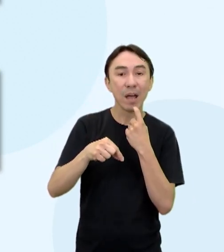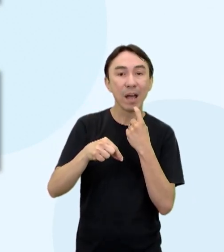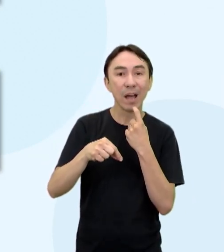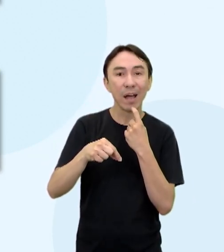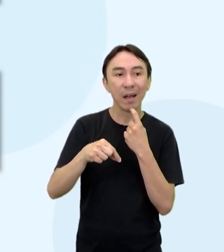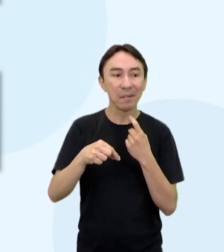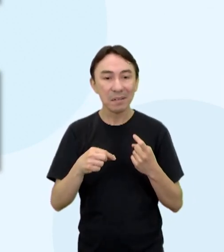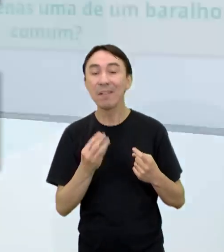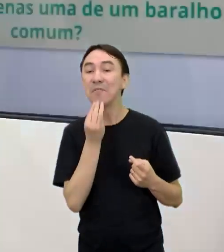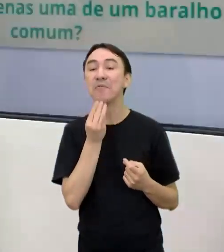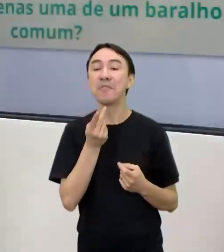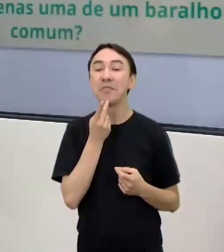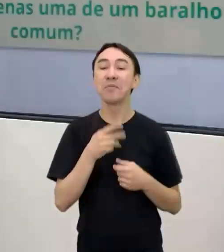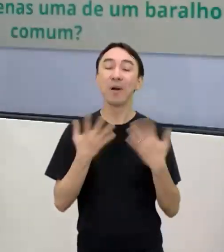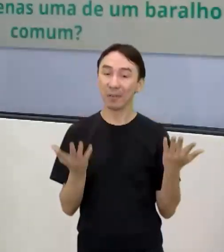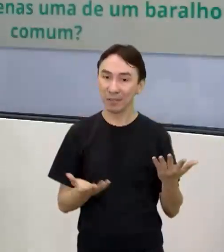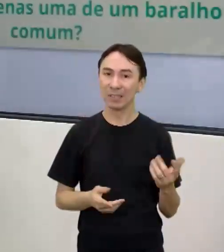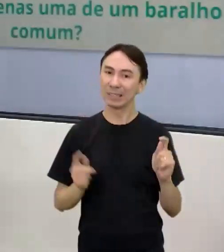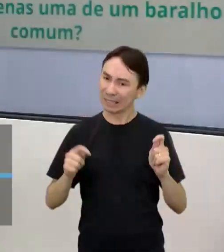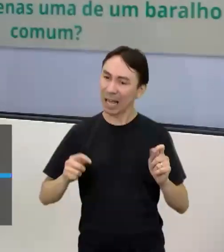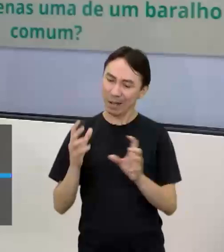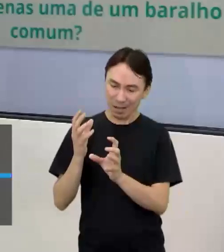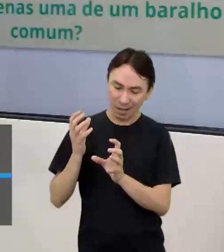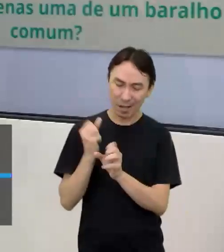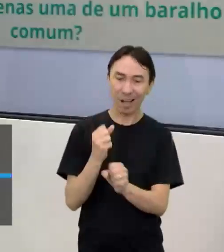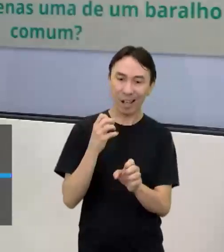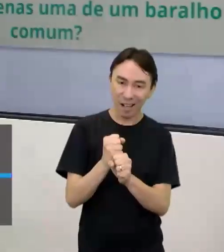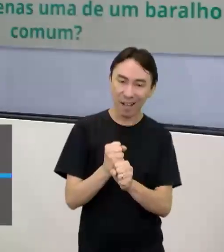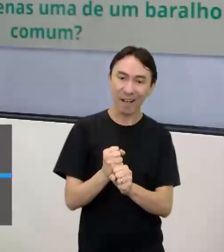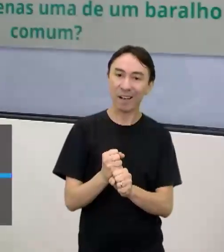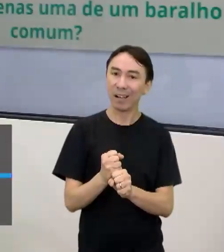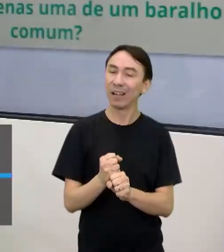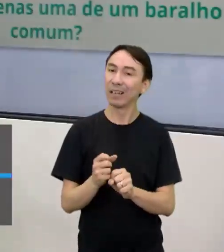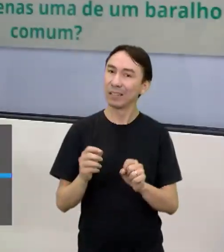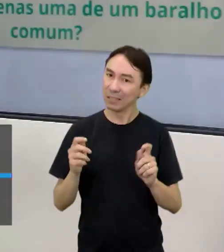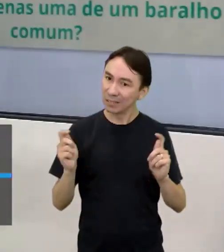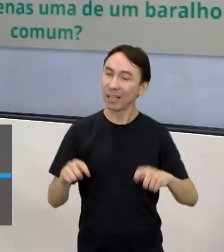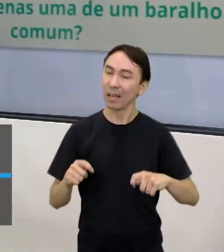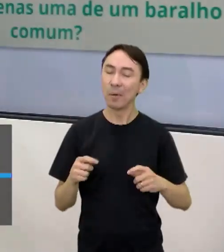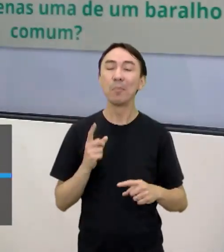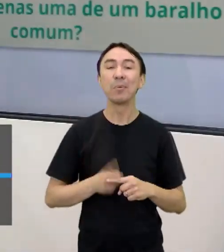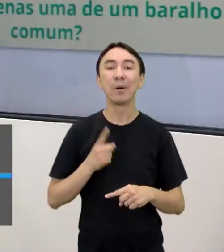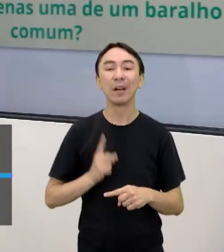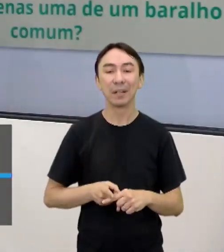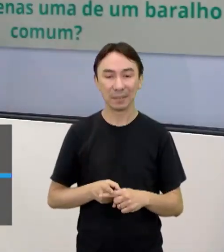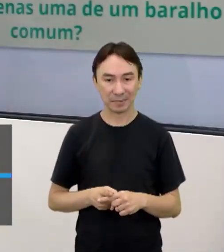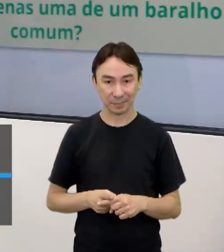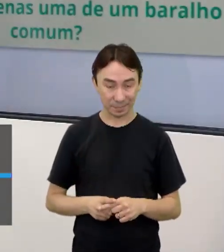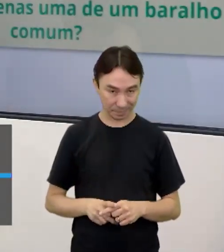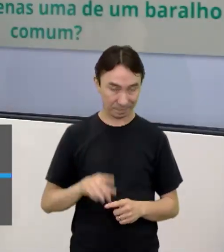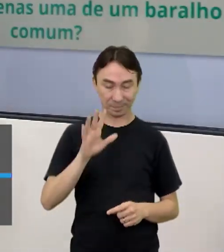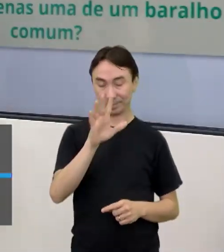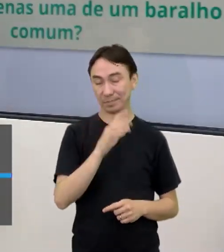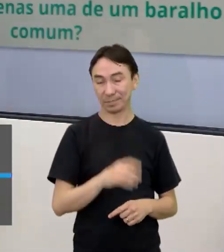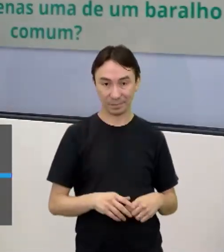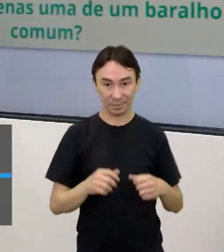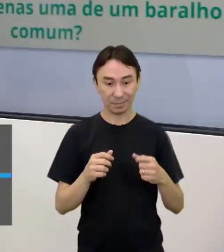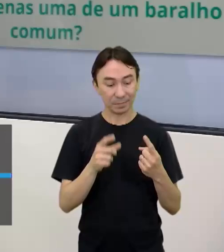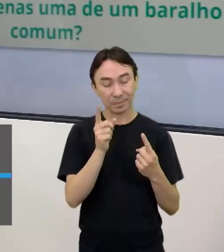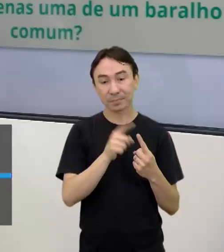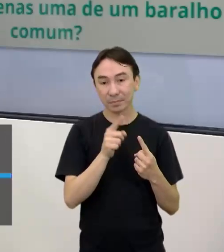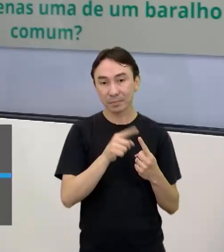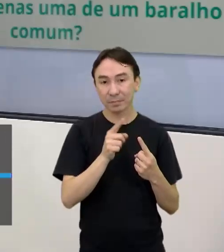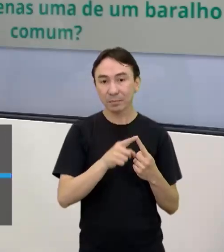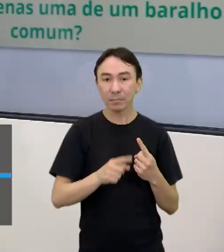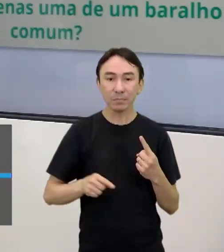mais fáceis de calcular? Por que essas a gente tem possibilidade de calcular? Primeiro, porque a gente conhece o que